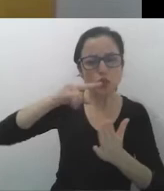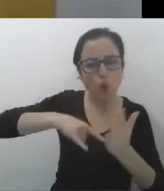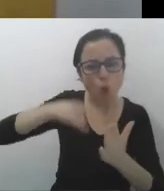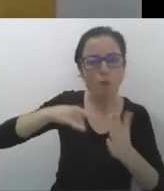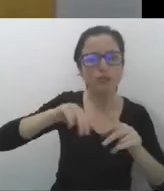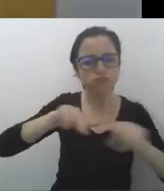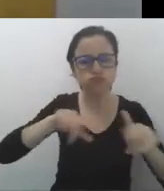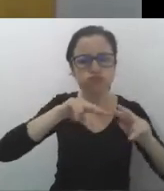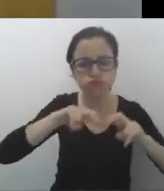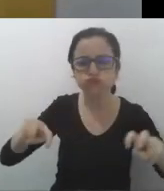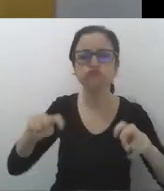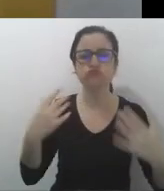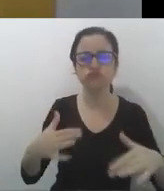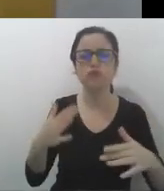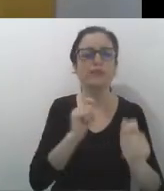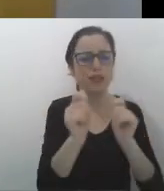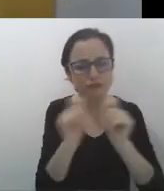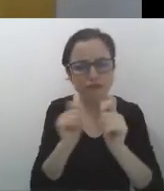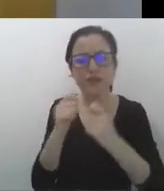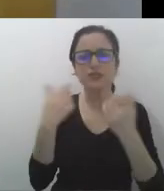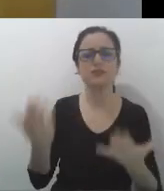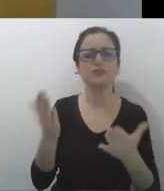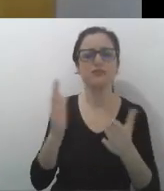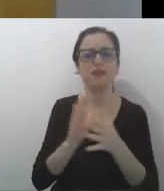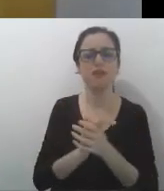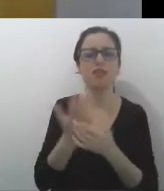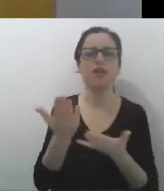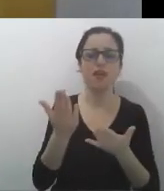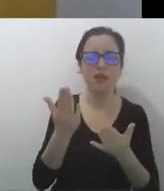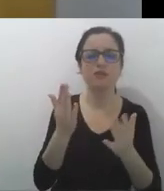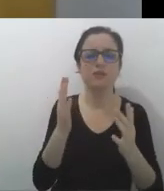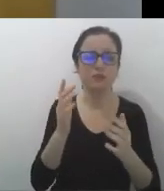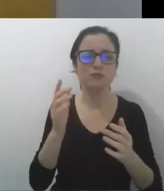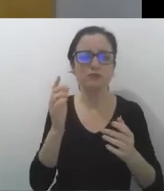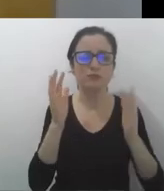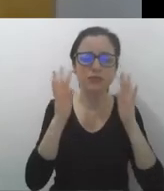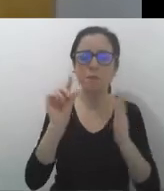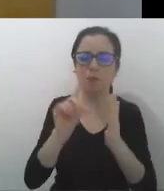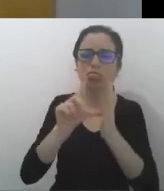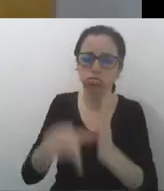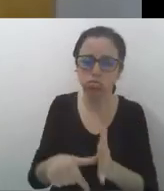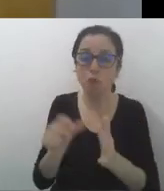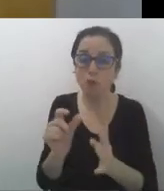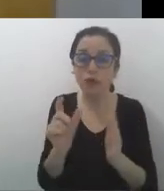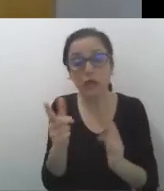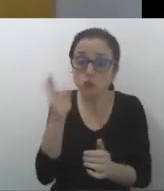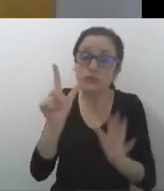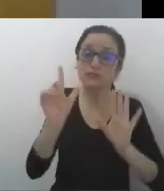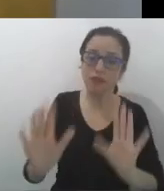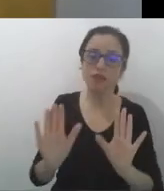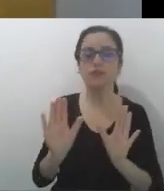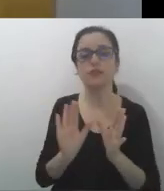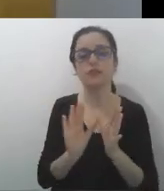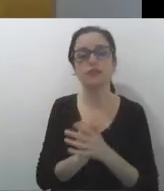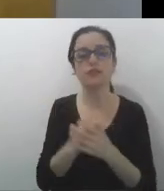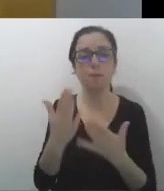tipo de documentação, um tipo de entrevista, enfim, que já está ficando um pouco tarde, talvez, para se